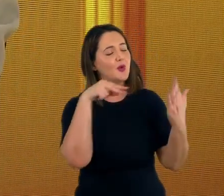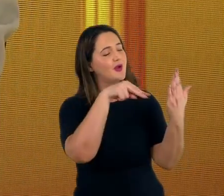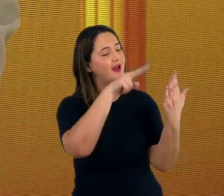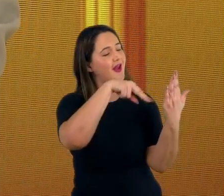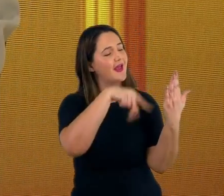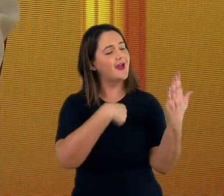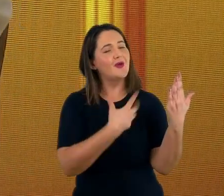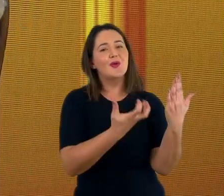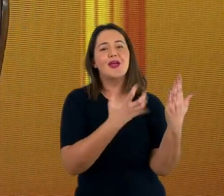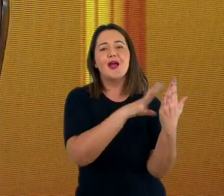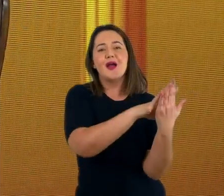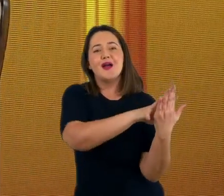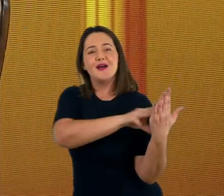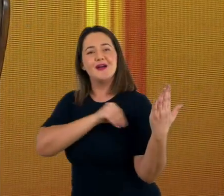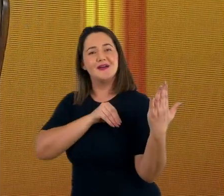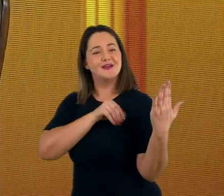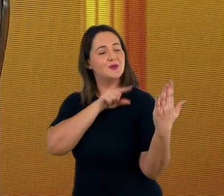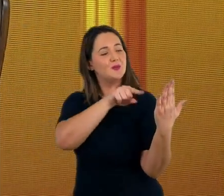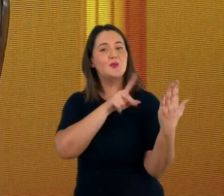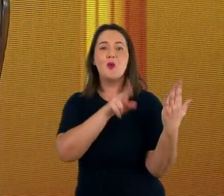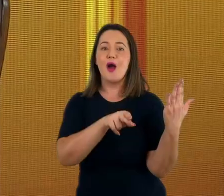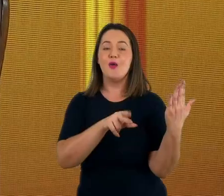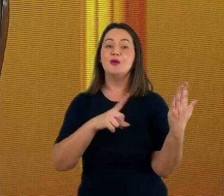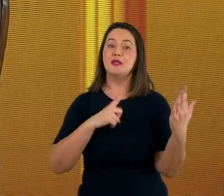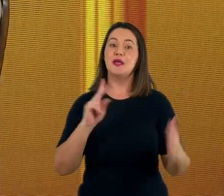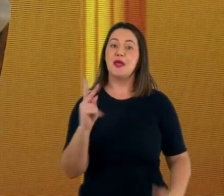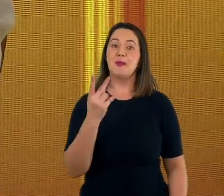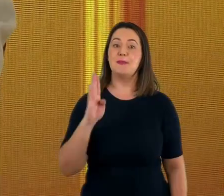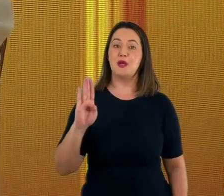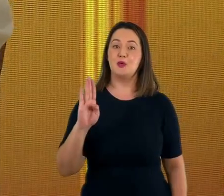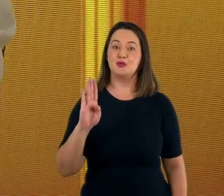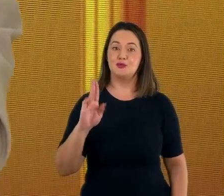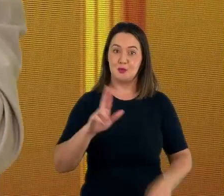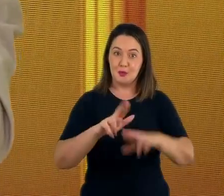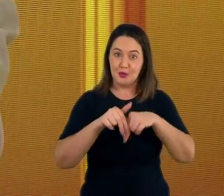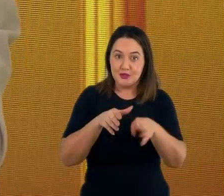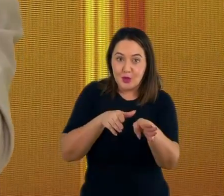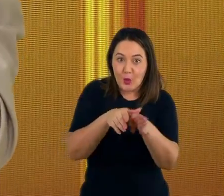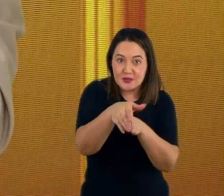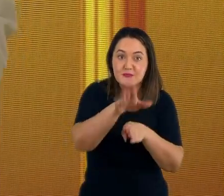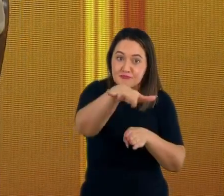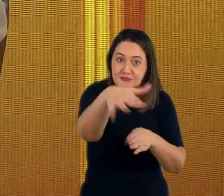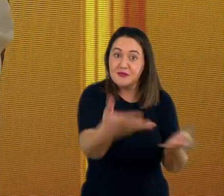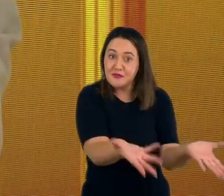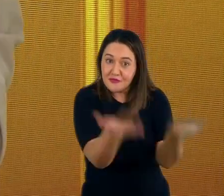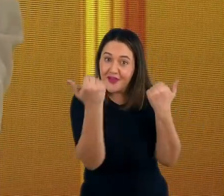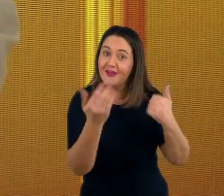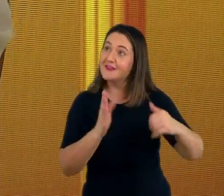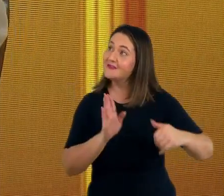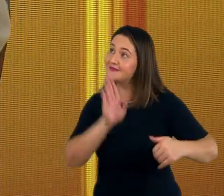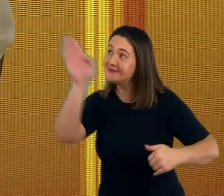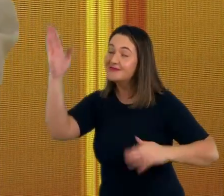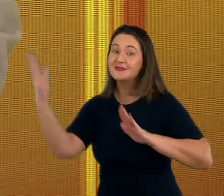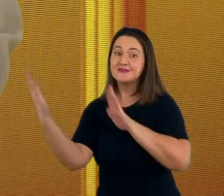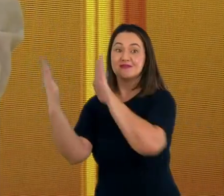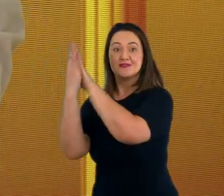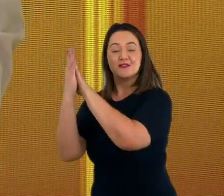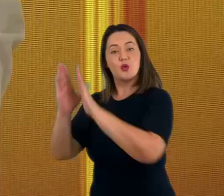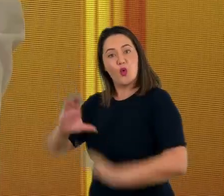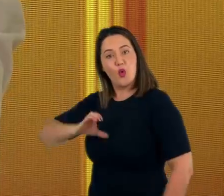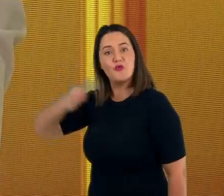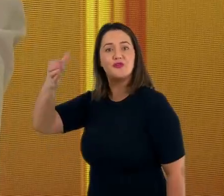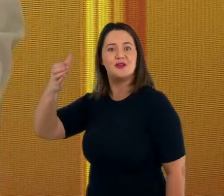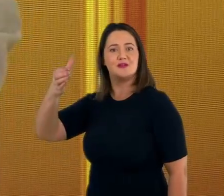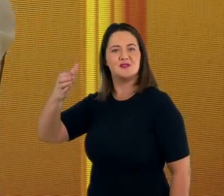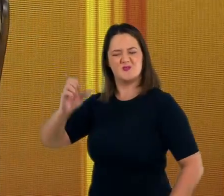esse espírito que é demonstrado na carta aos Hebreus, quando é dito que nós podemos entrar com confiança, eu